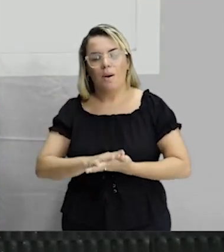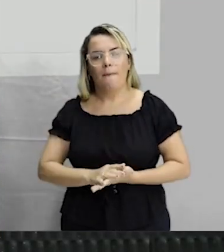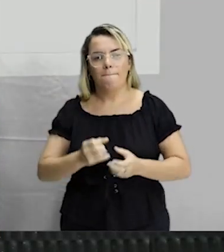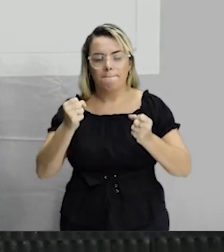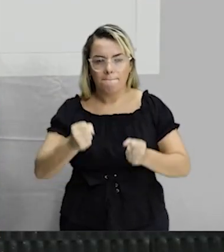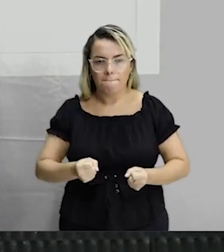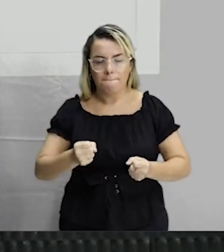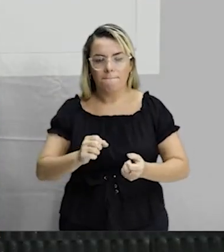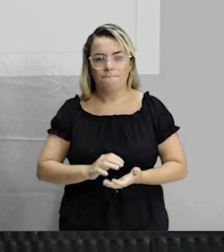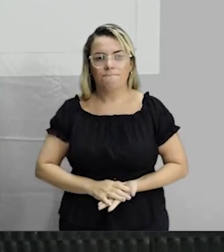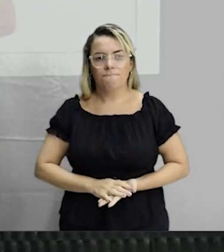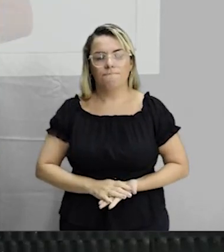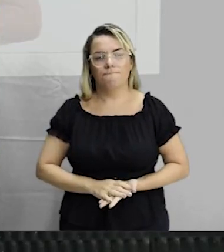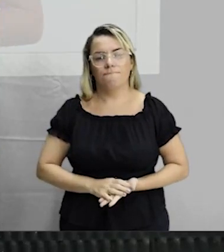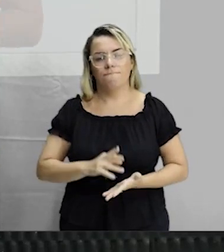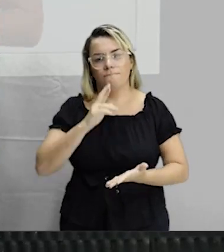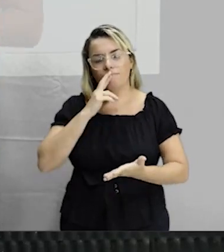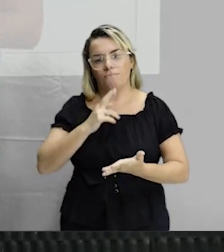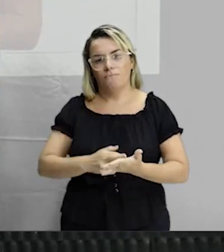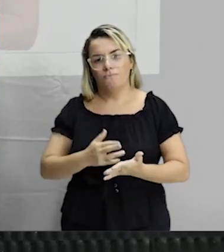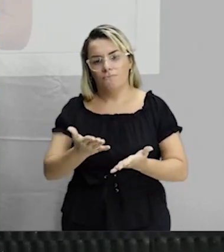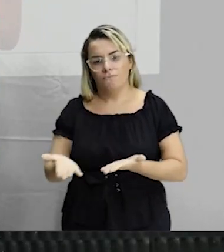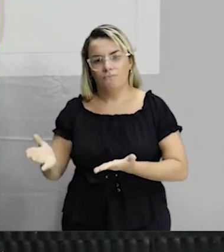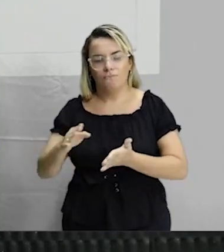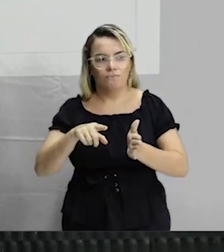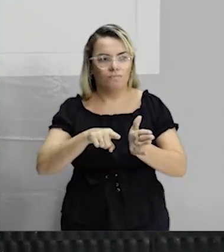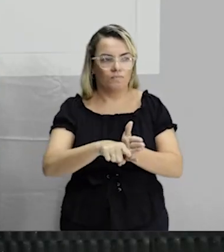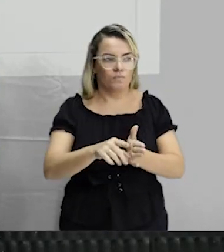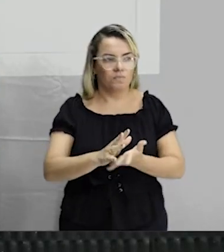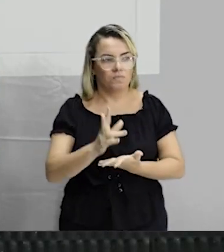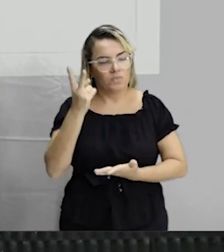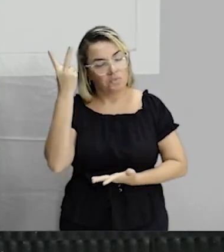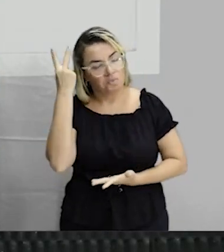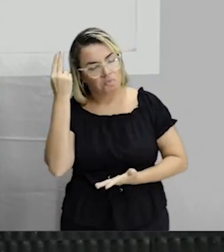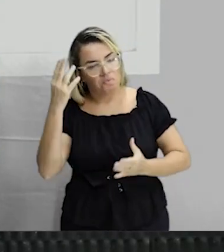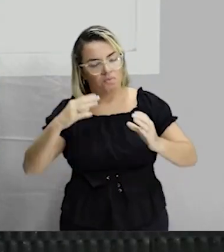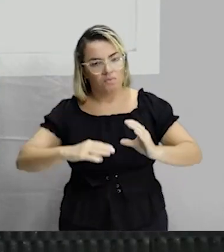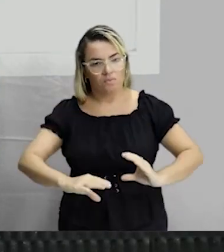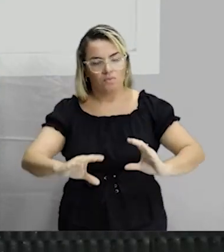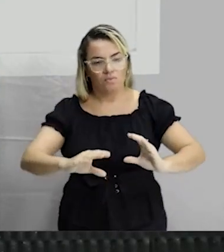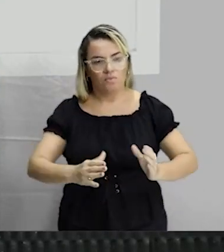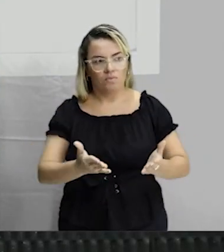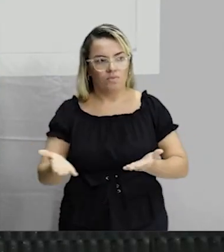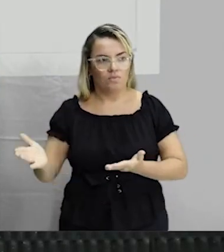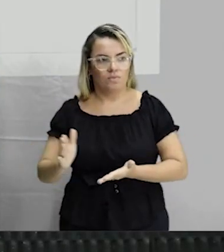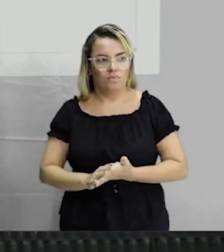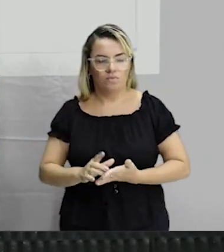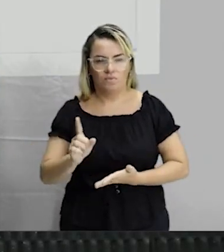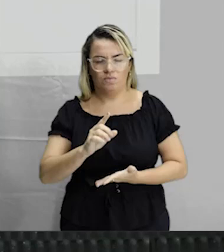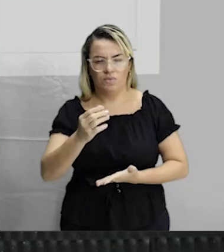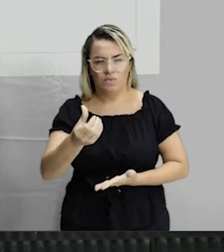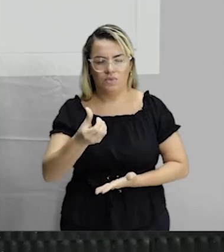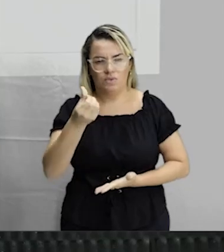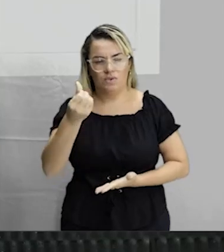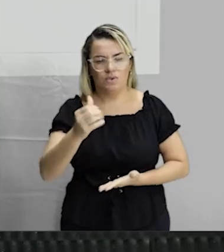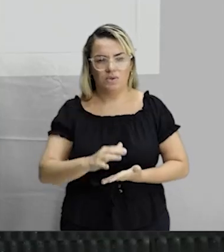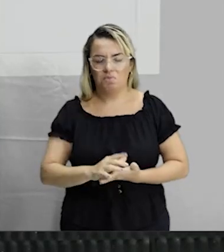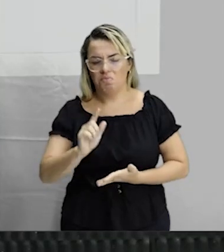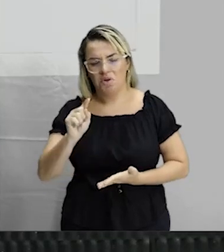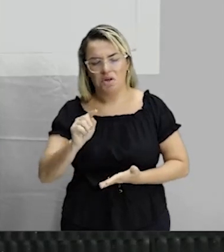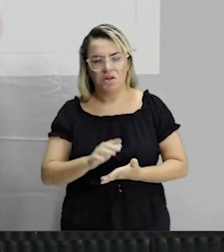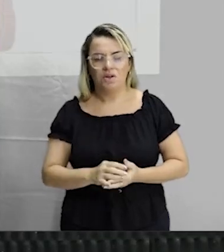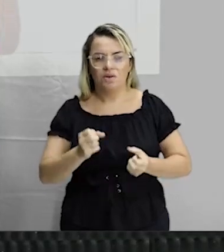resolver esse probleminha aqui. Geralmente, quando é uma questão de concurso, ele não coloca elevado a 6, ele coloca elevado a 2, a